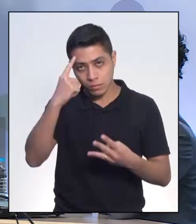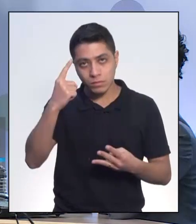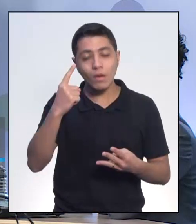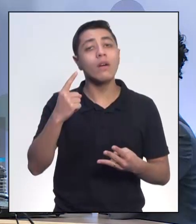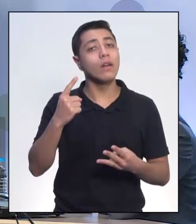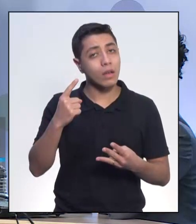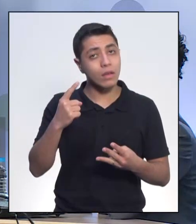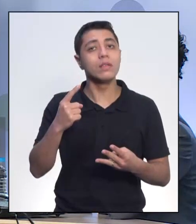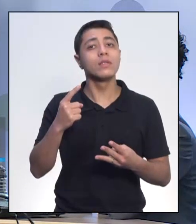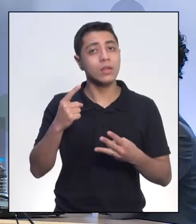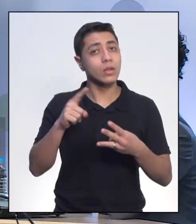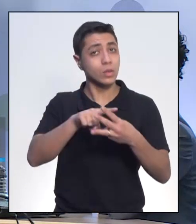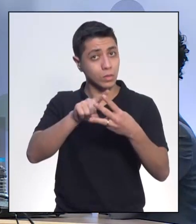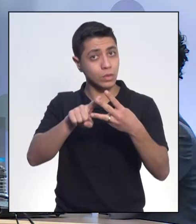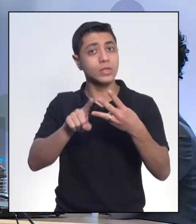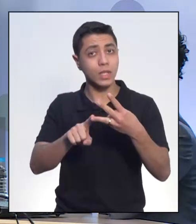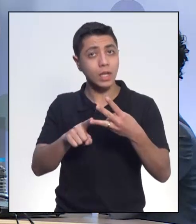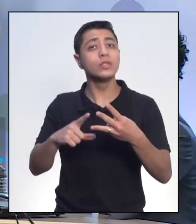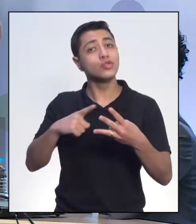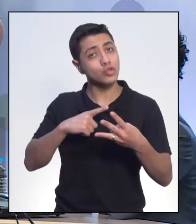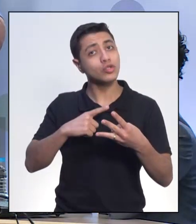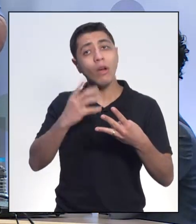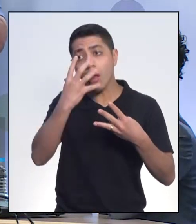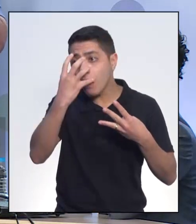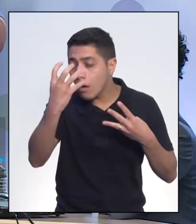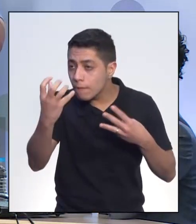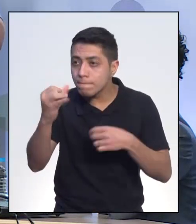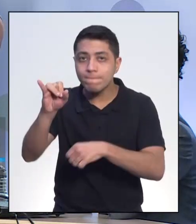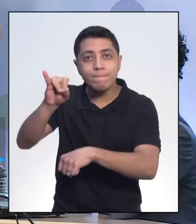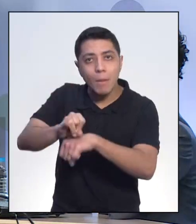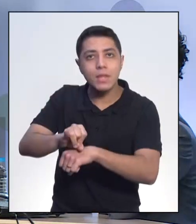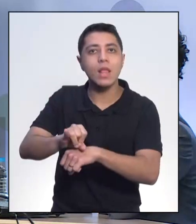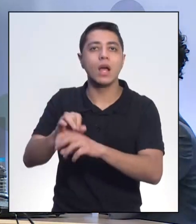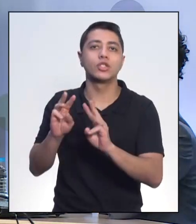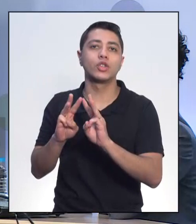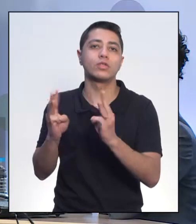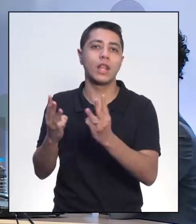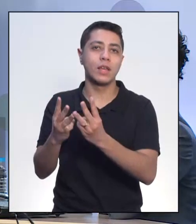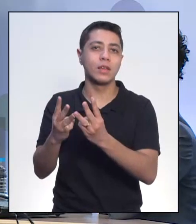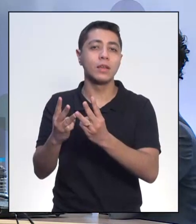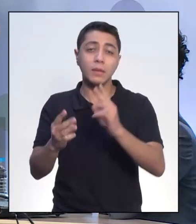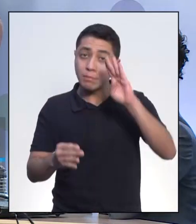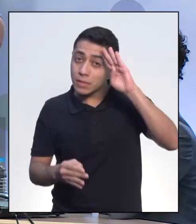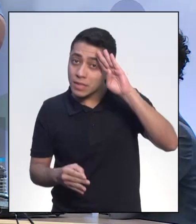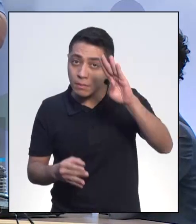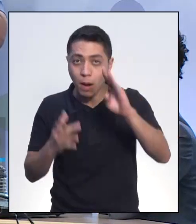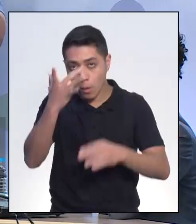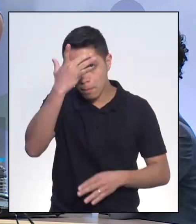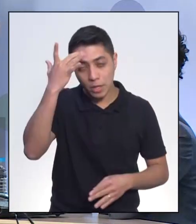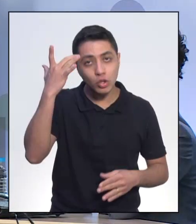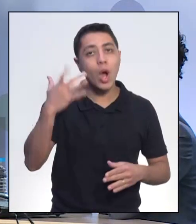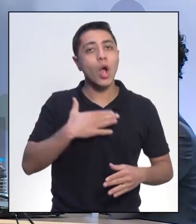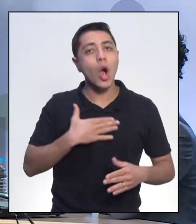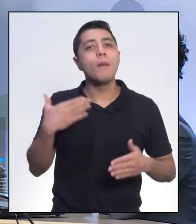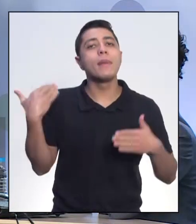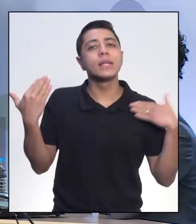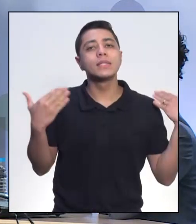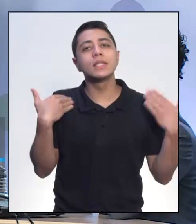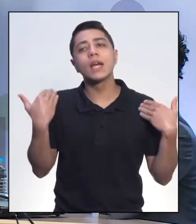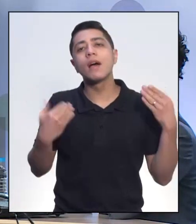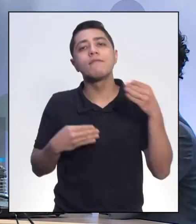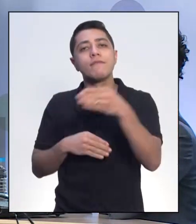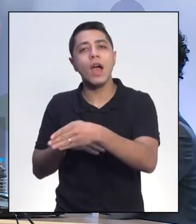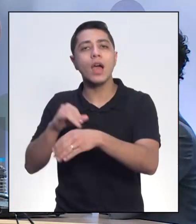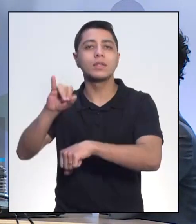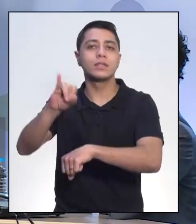exemplo, a maior parte dos turistas que vão para essa região de Jerusalém são os cristãos. E se o domínio,